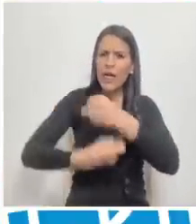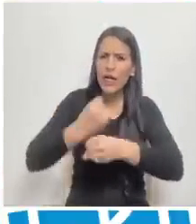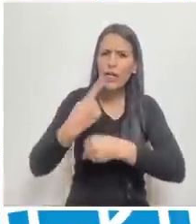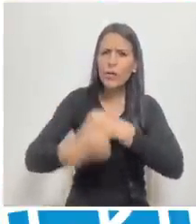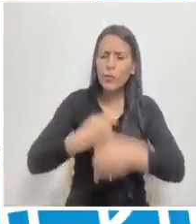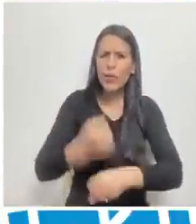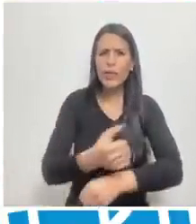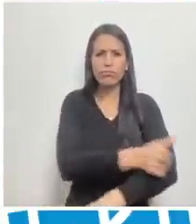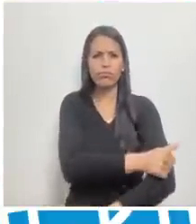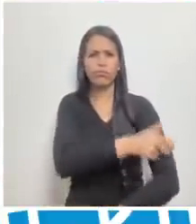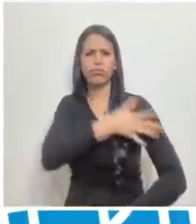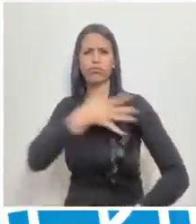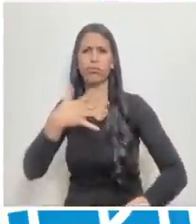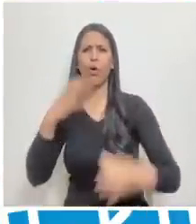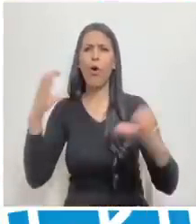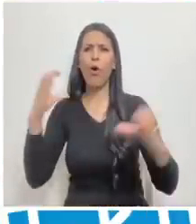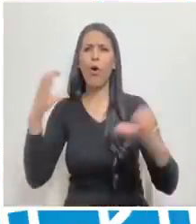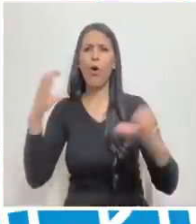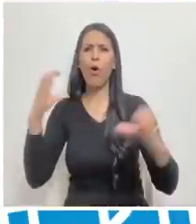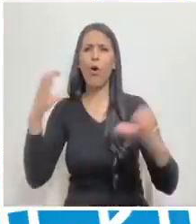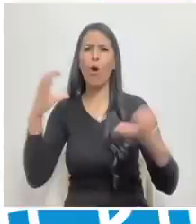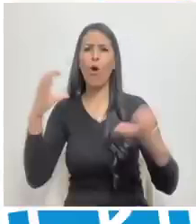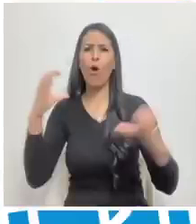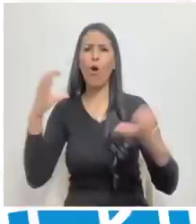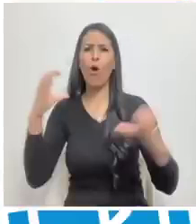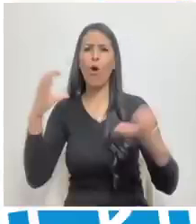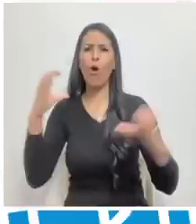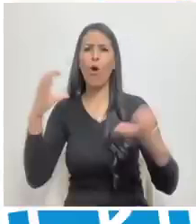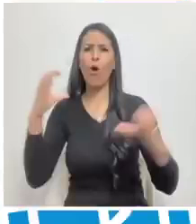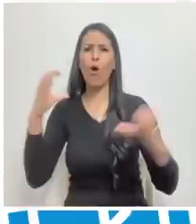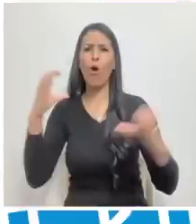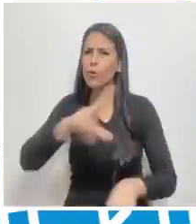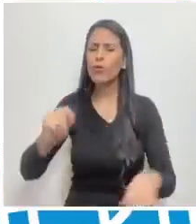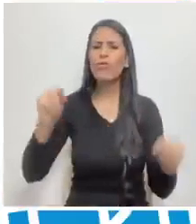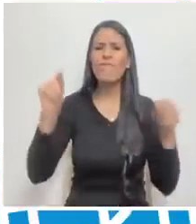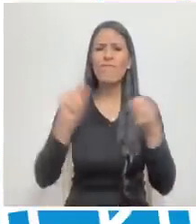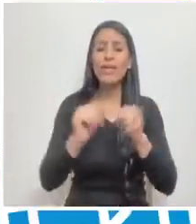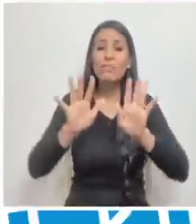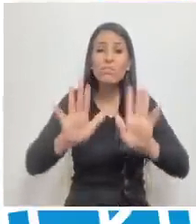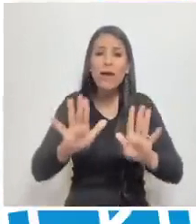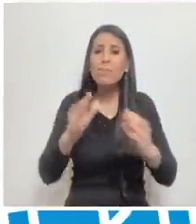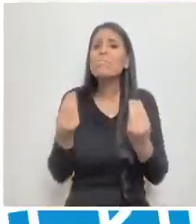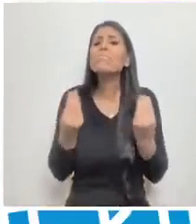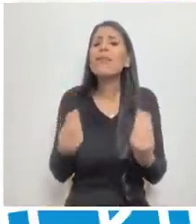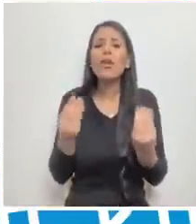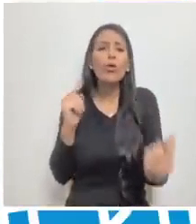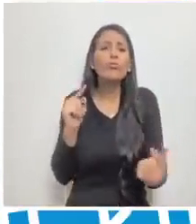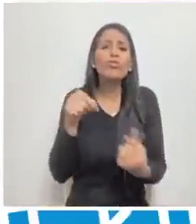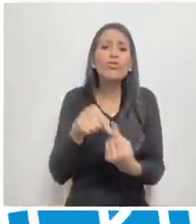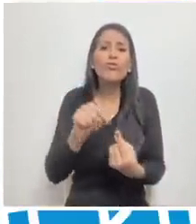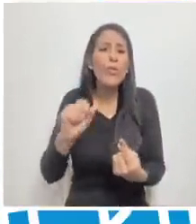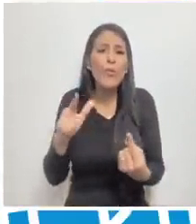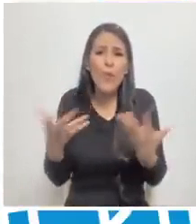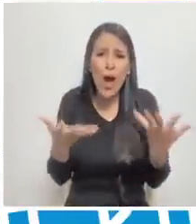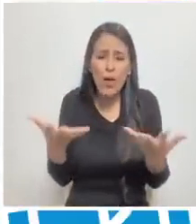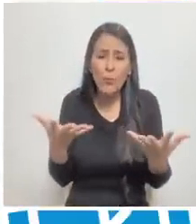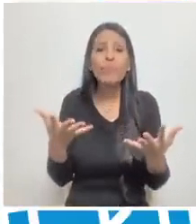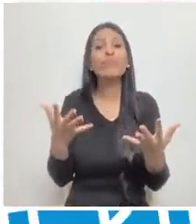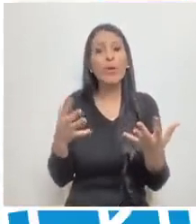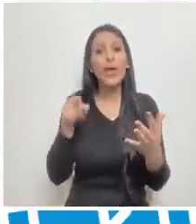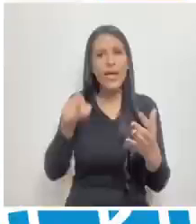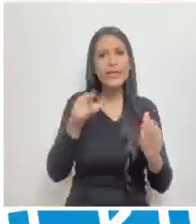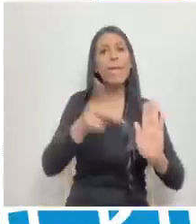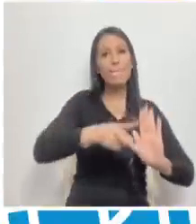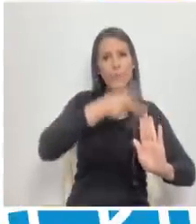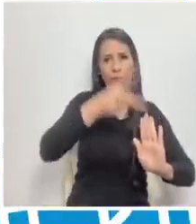todas as disciplinas, sem saber para quê, né? Enfim, eu acho que essa portaria foi revogada, o MEC não tem mais